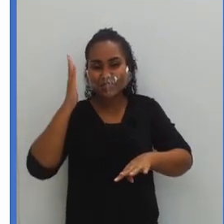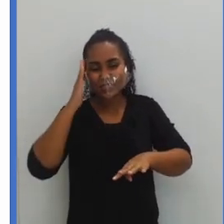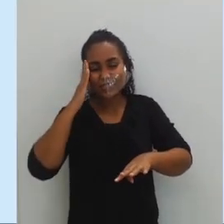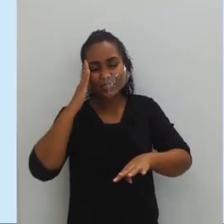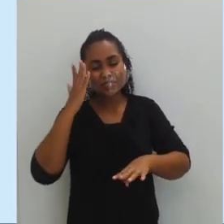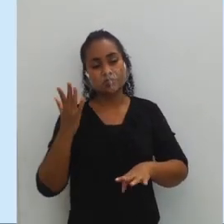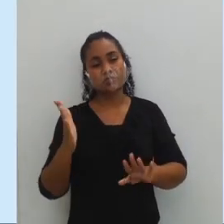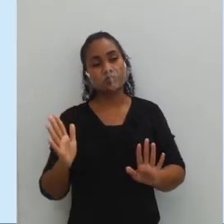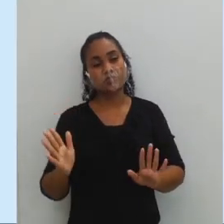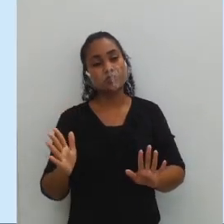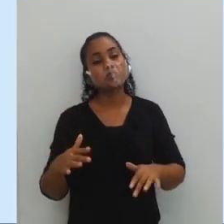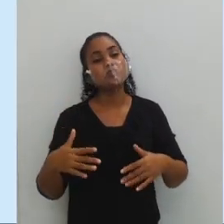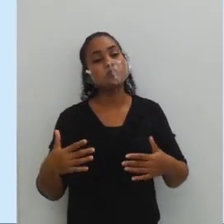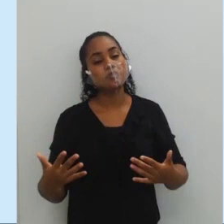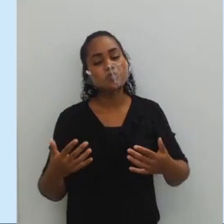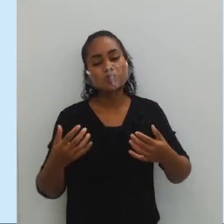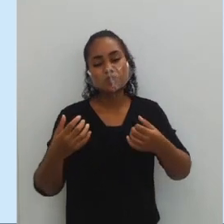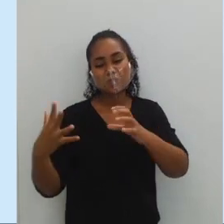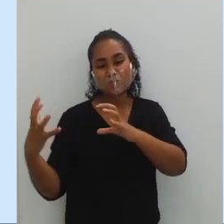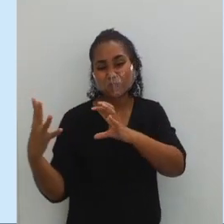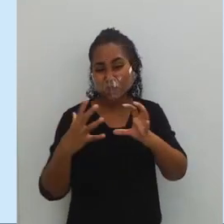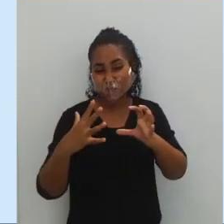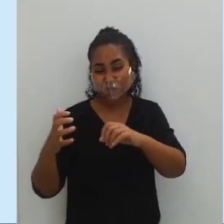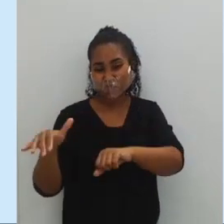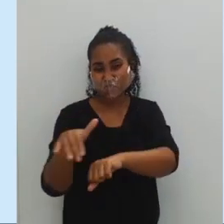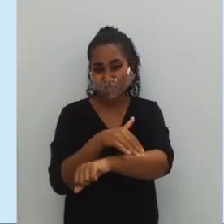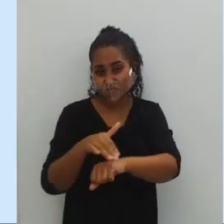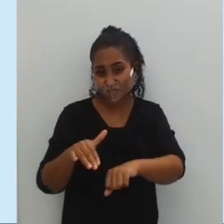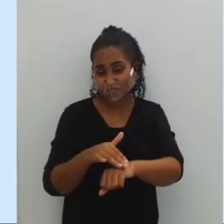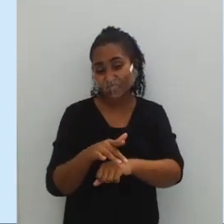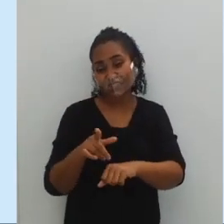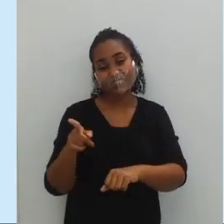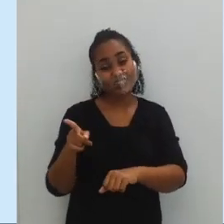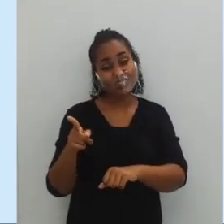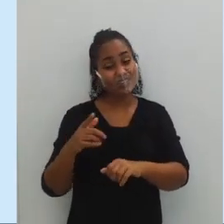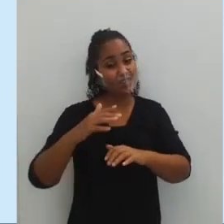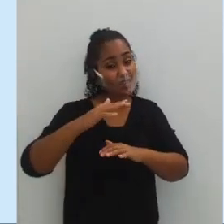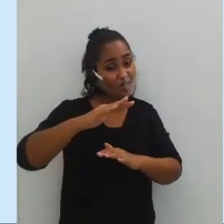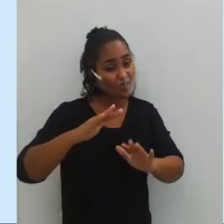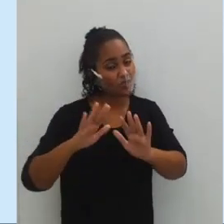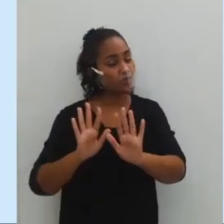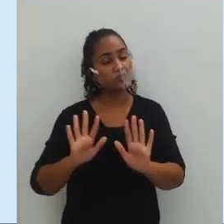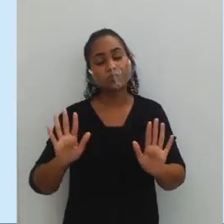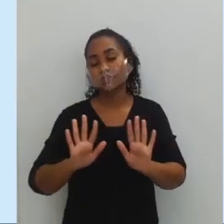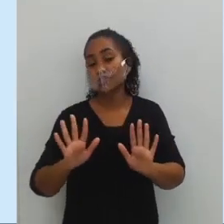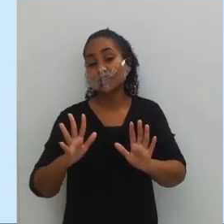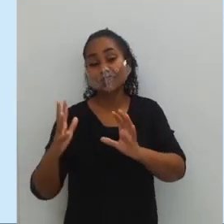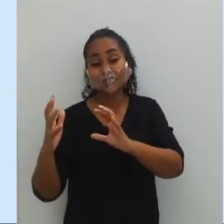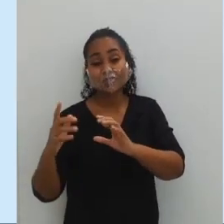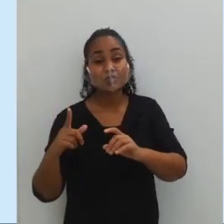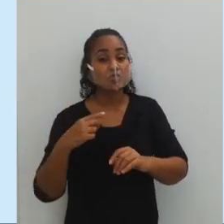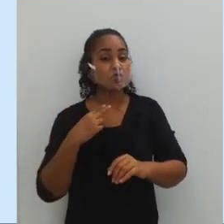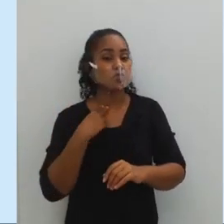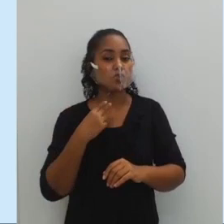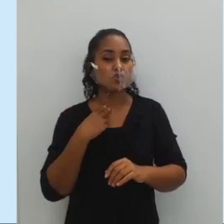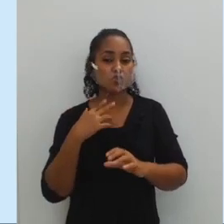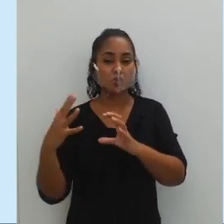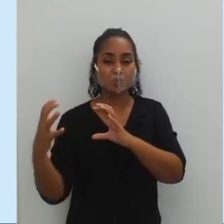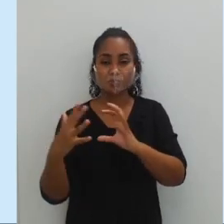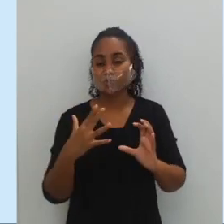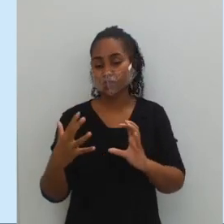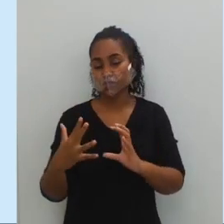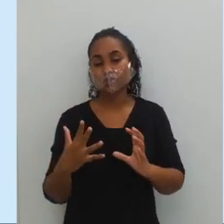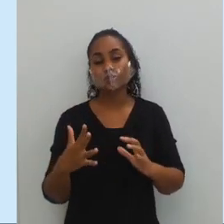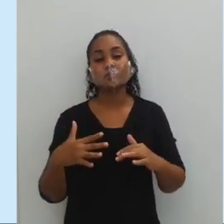possam de fato entender isso. Então, quando as pessoas estiverem brigando na rua, aquilo não é uma luta. Quem luta